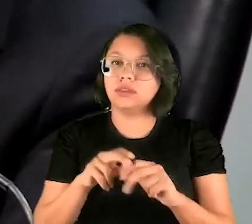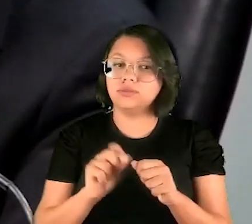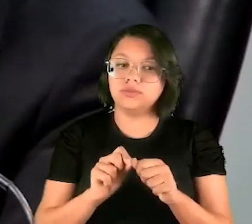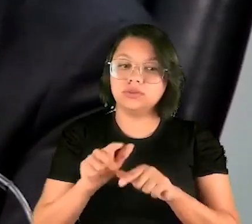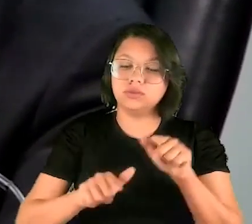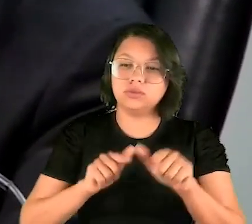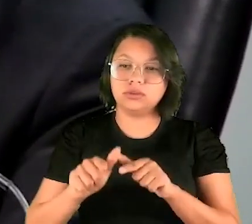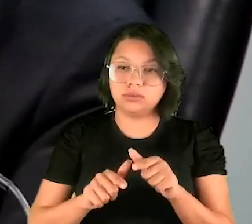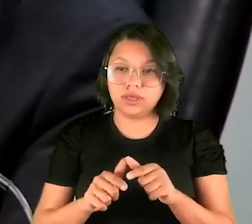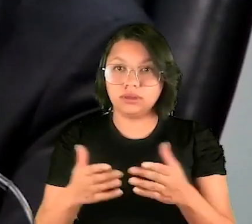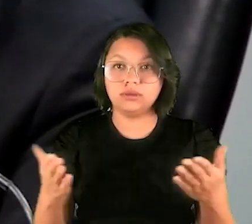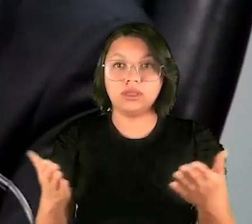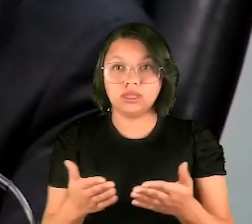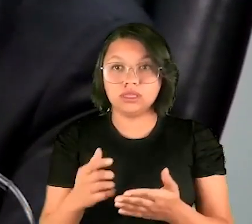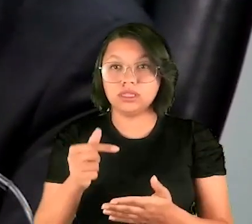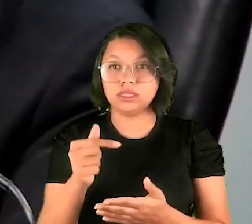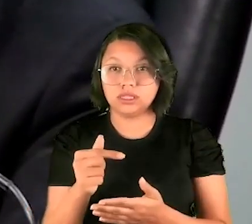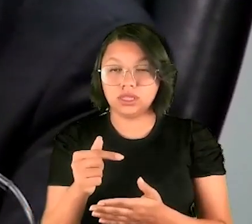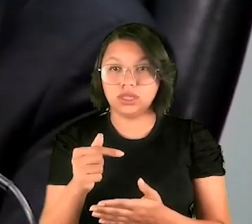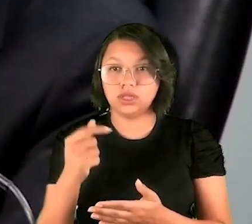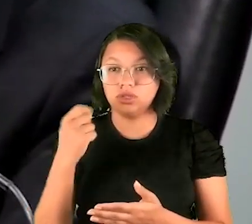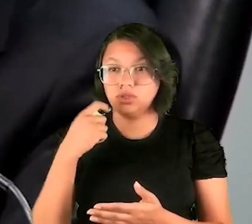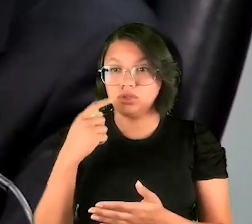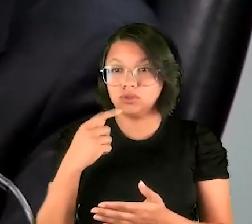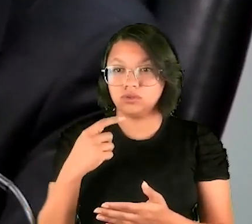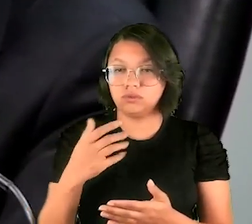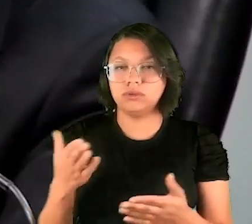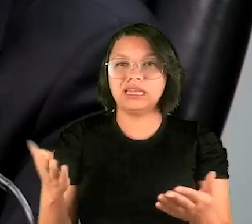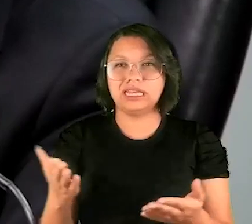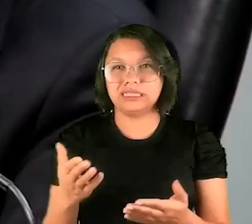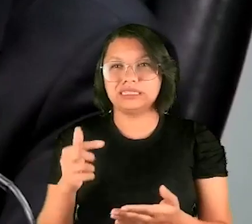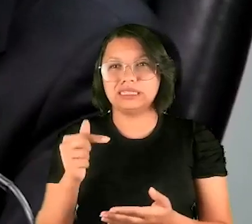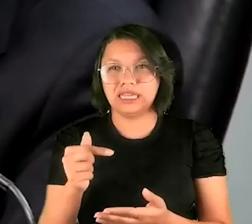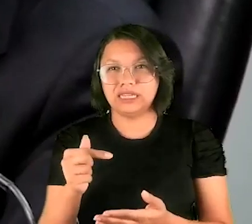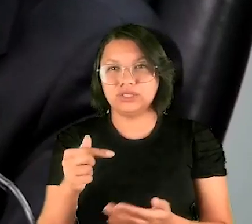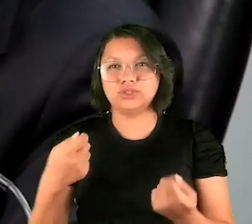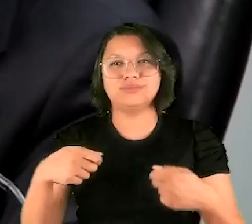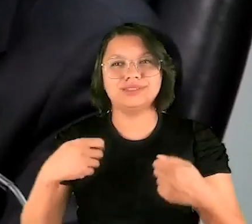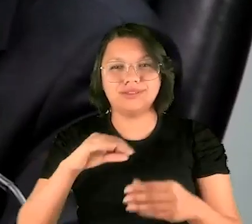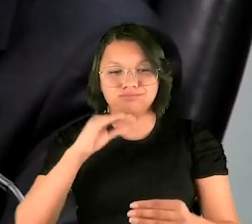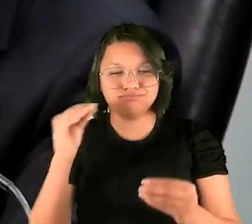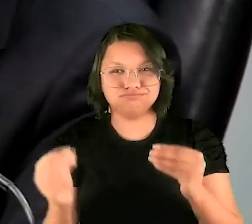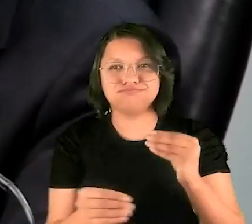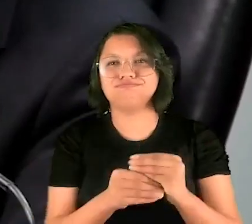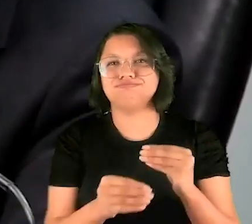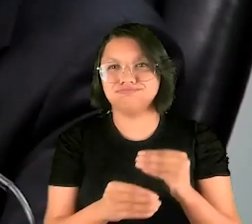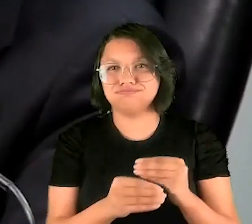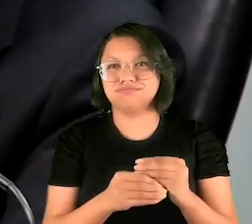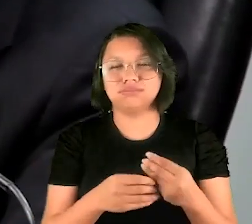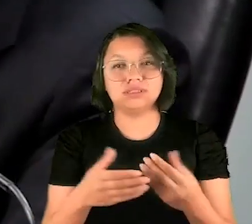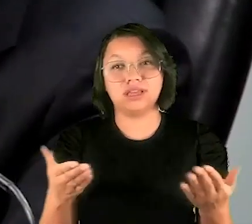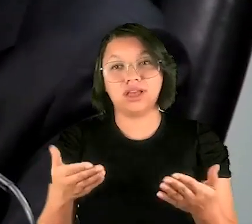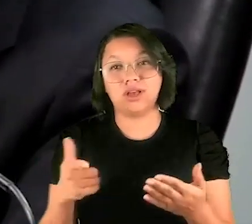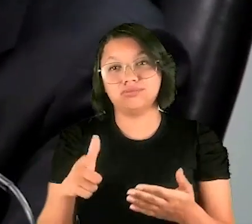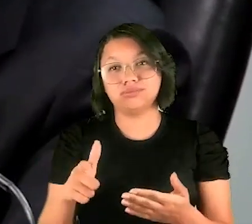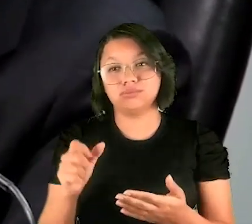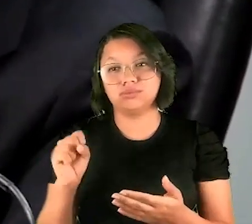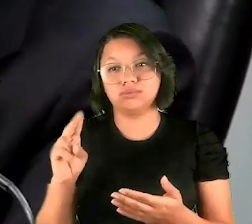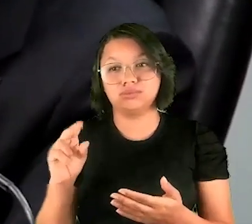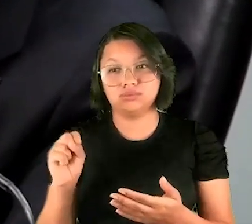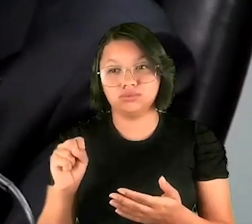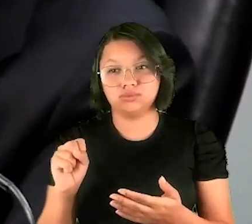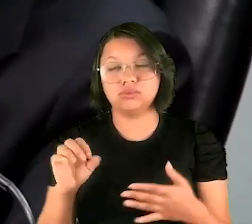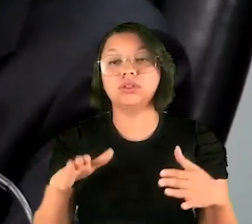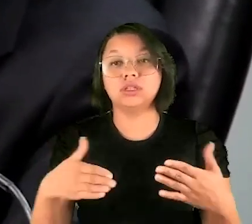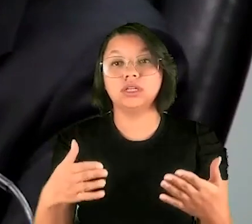trabalho e falou, então, eram 7 medicações que a gente falou, essas 7 tinha que estar incorporada e não estão no SUS. Ele falou, o Estado de São